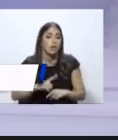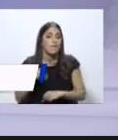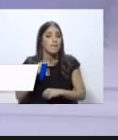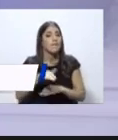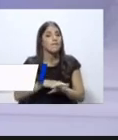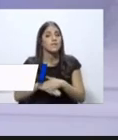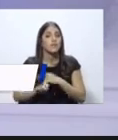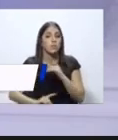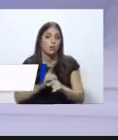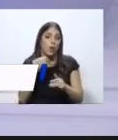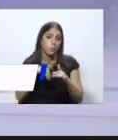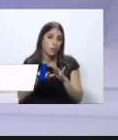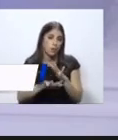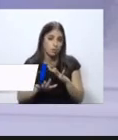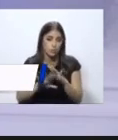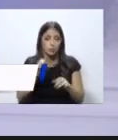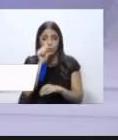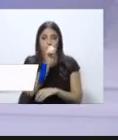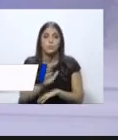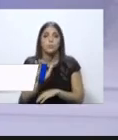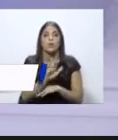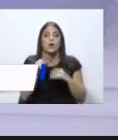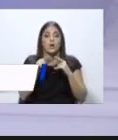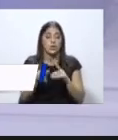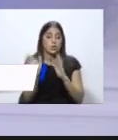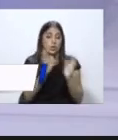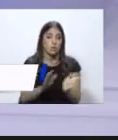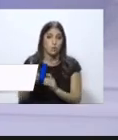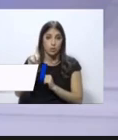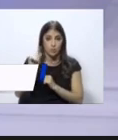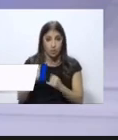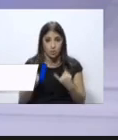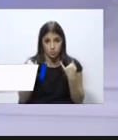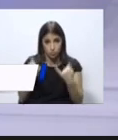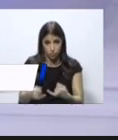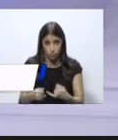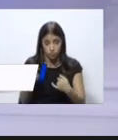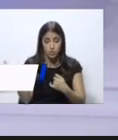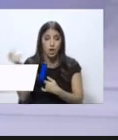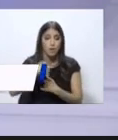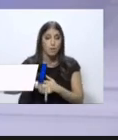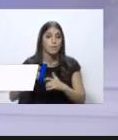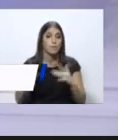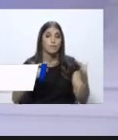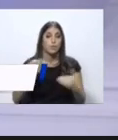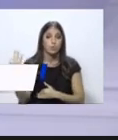campo esta época e nas próximas, porque são 3 jogadores que vêm em definitivo para o Futebol Clube Porto.